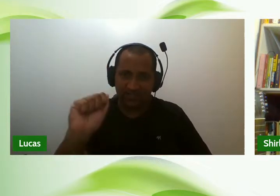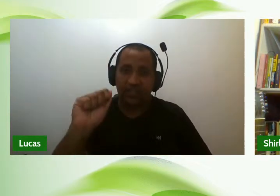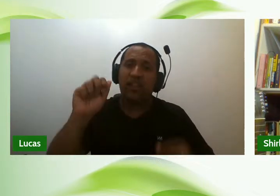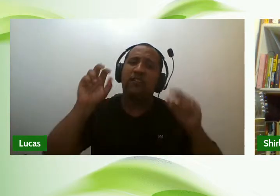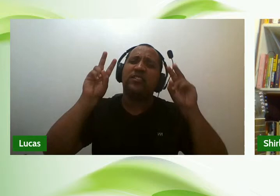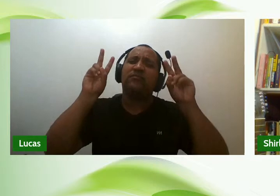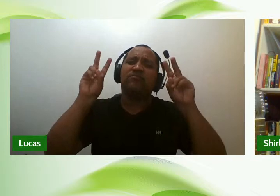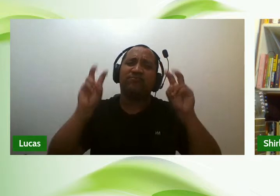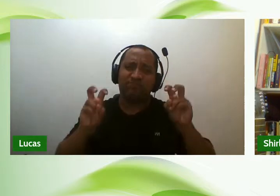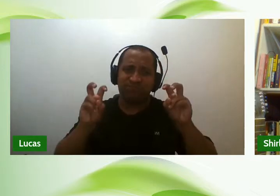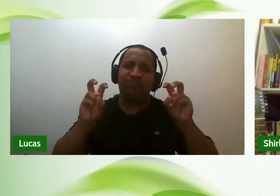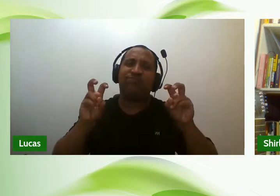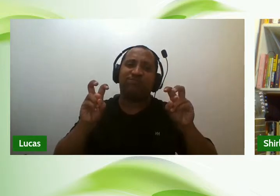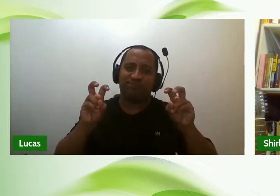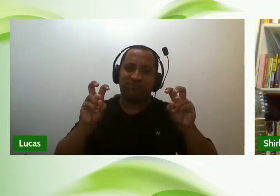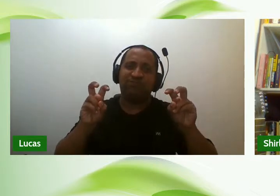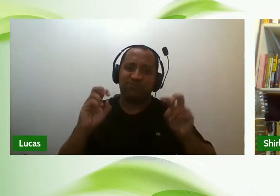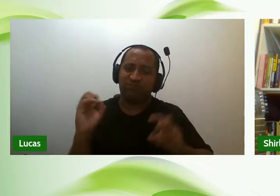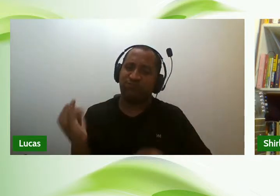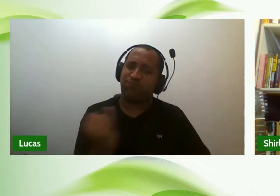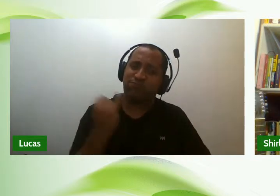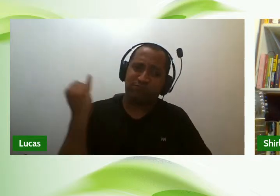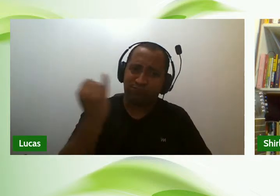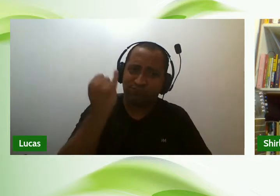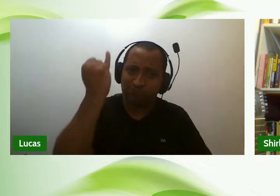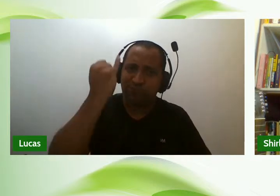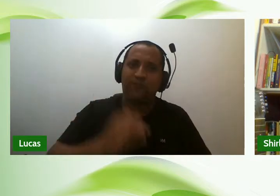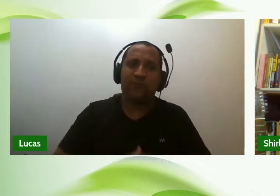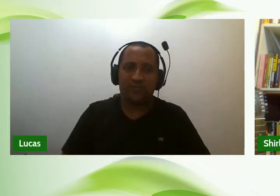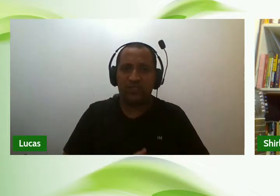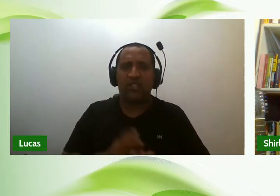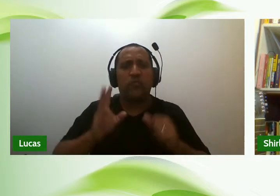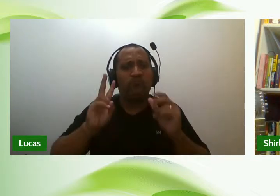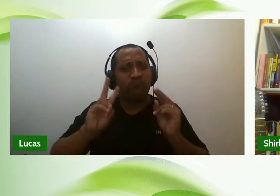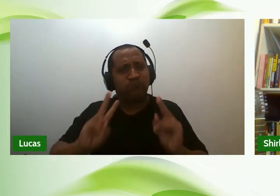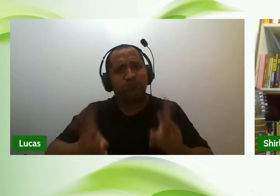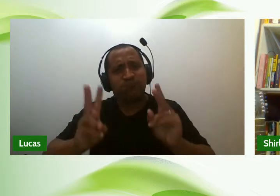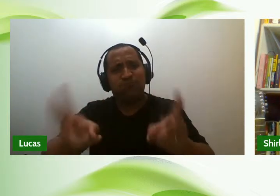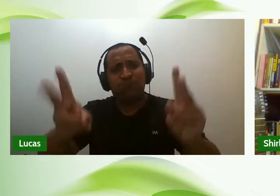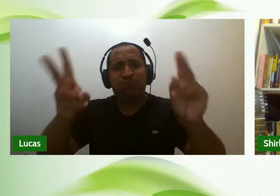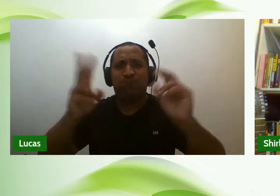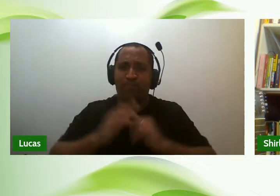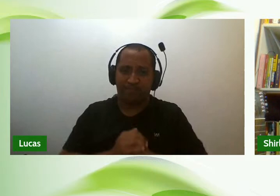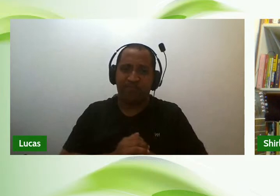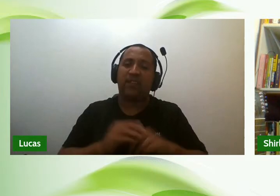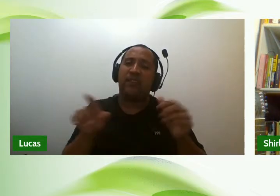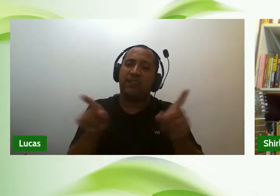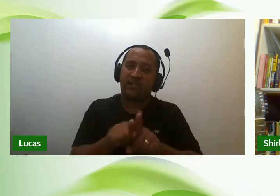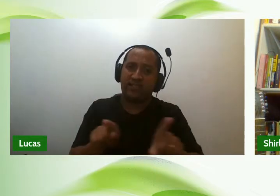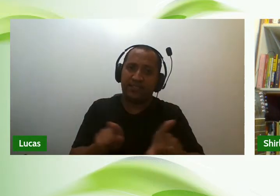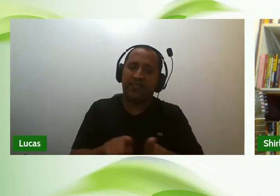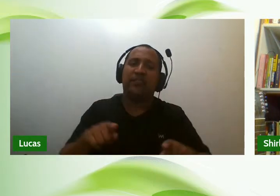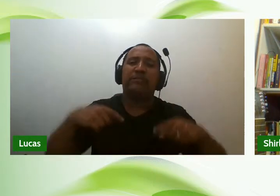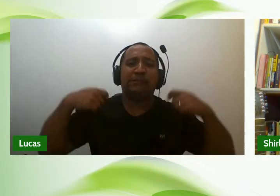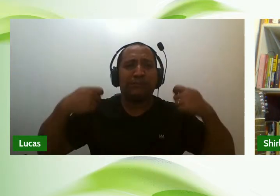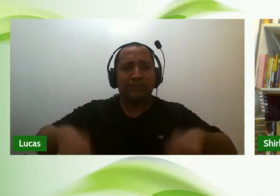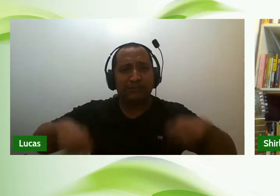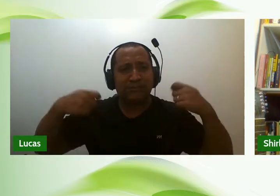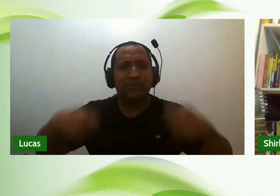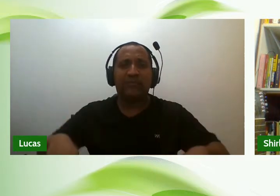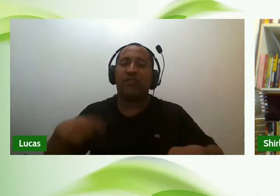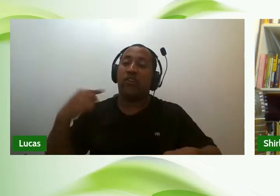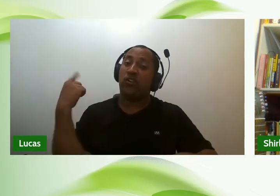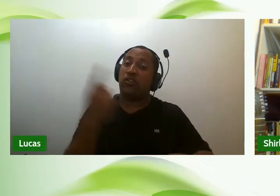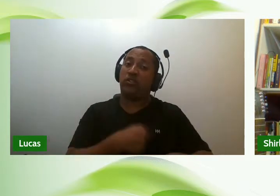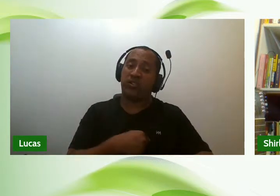tão relevante, é tão constante e tão necessário para